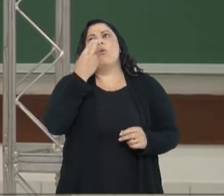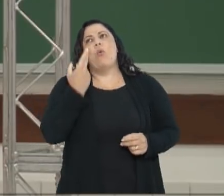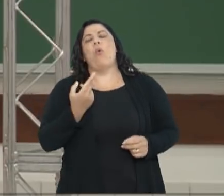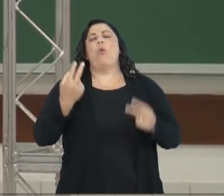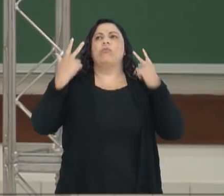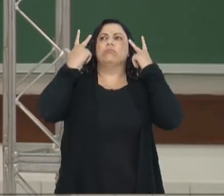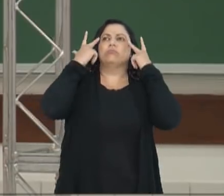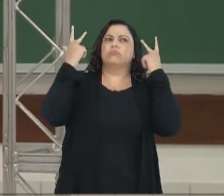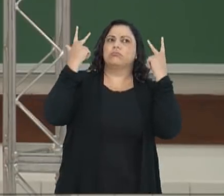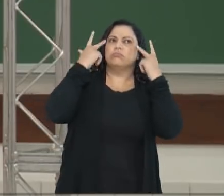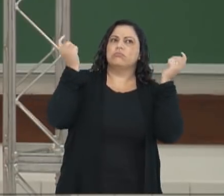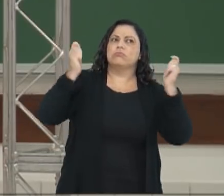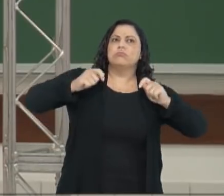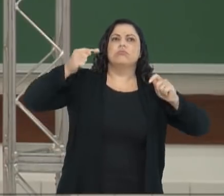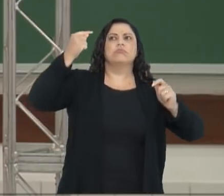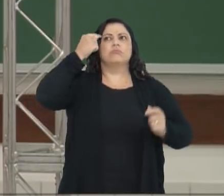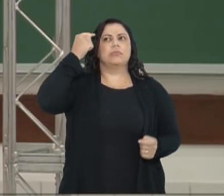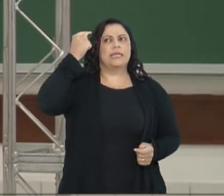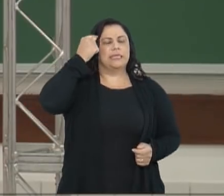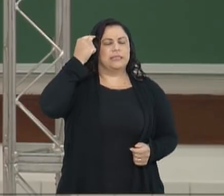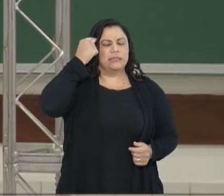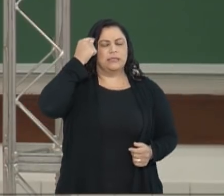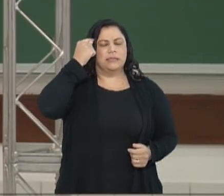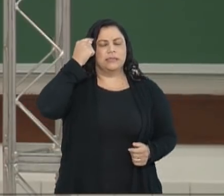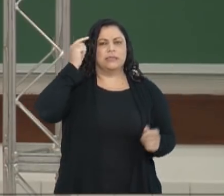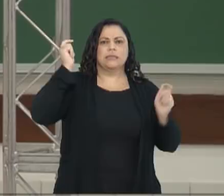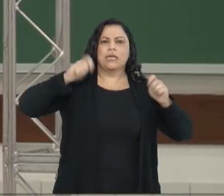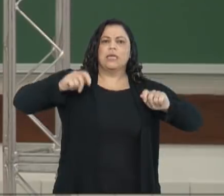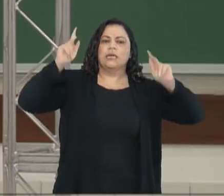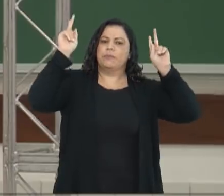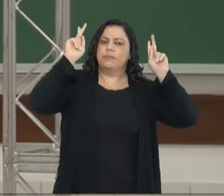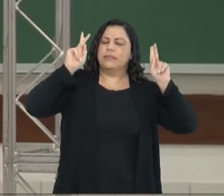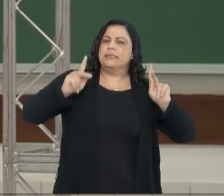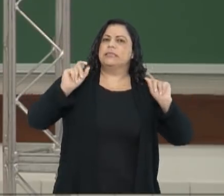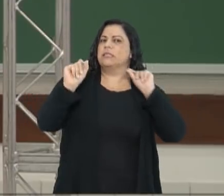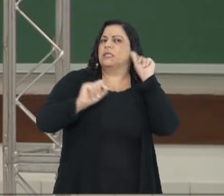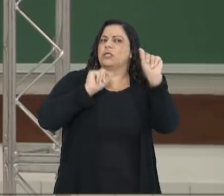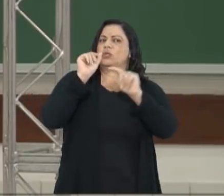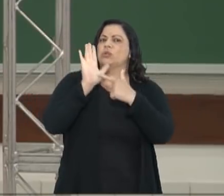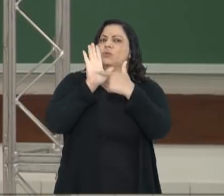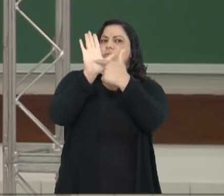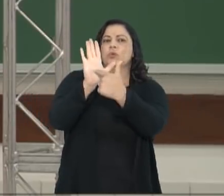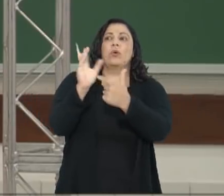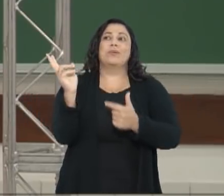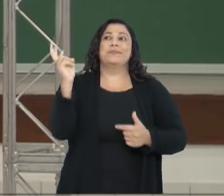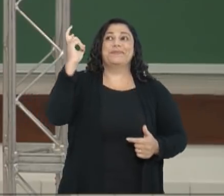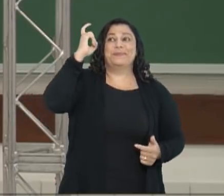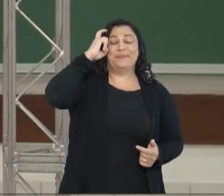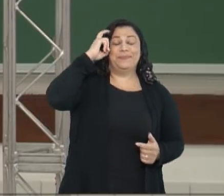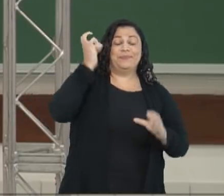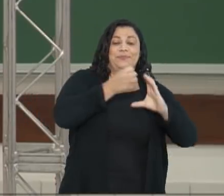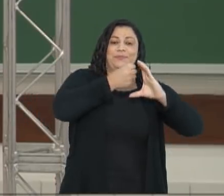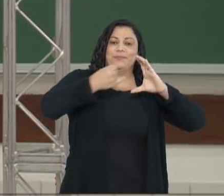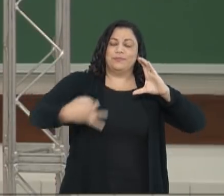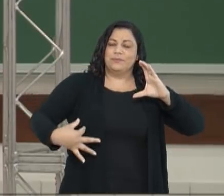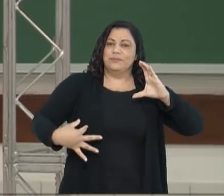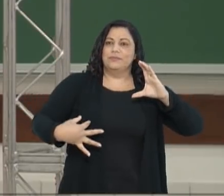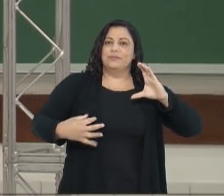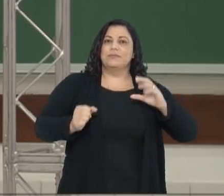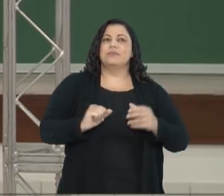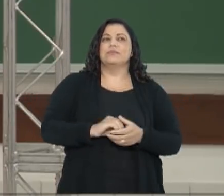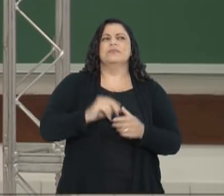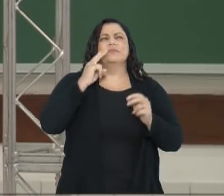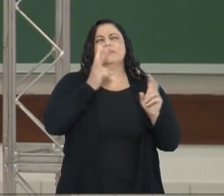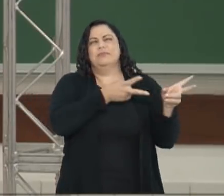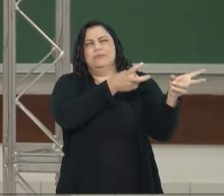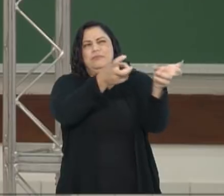vamos pensar um pouquinho naquelas paisagens que refletem a cultura, que são características que quando você